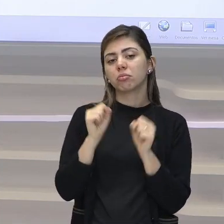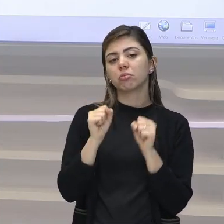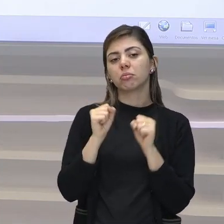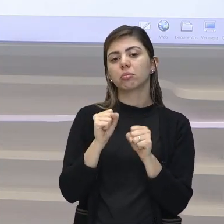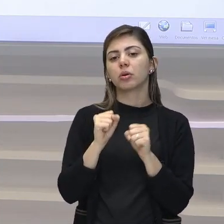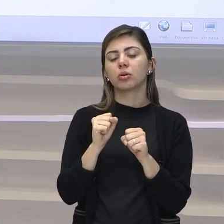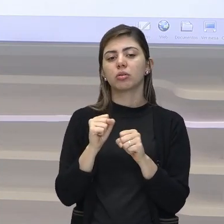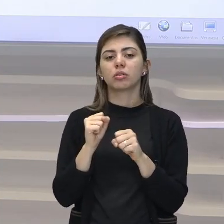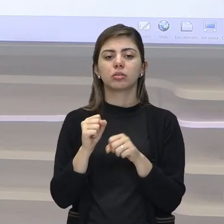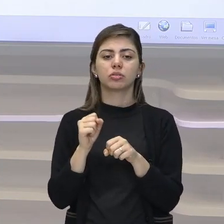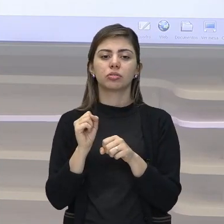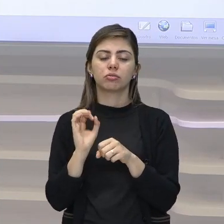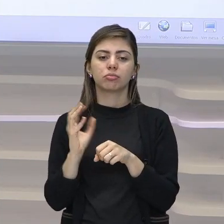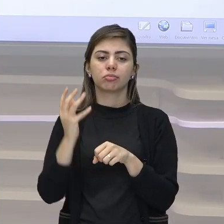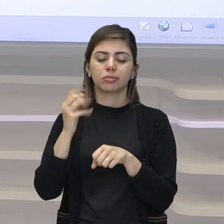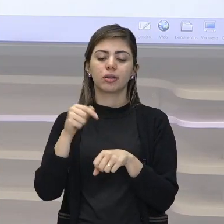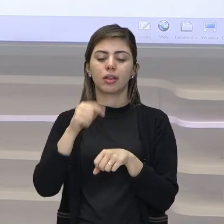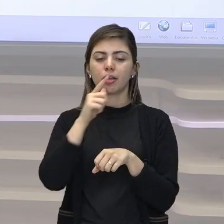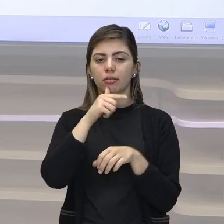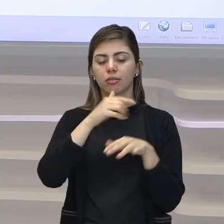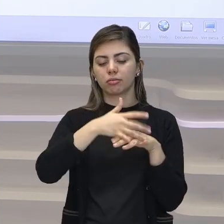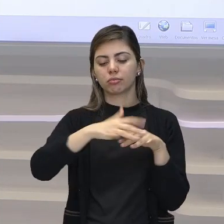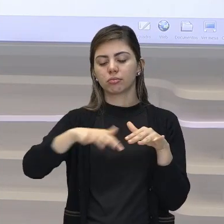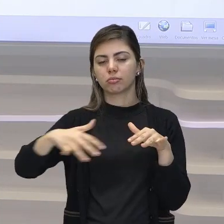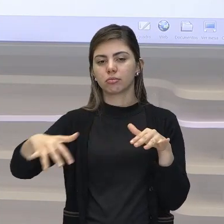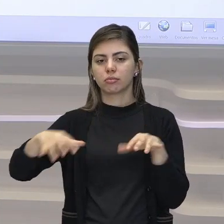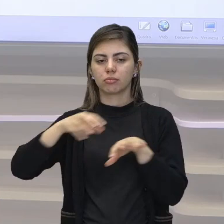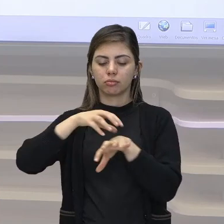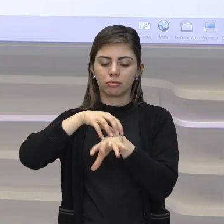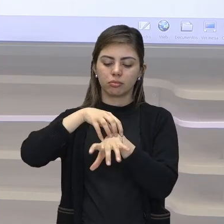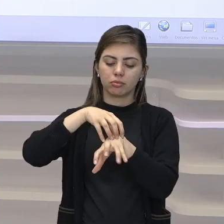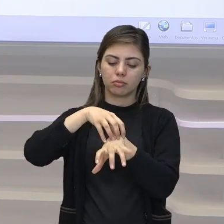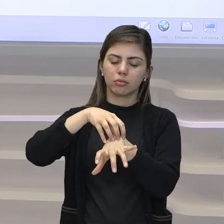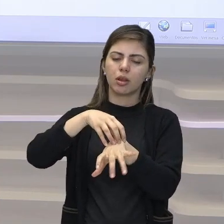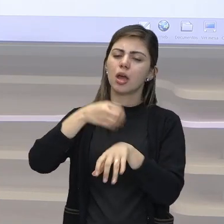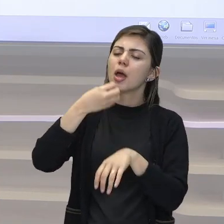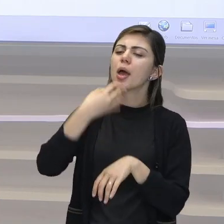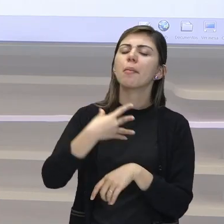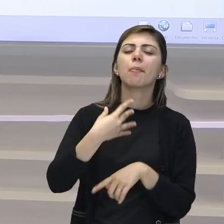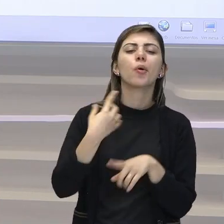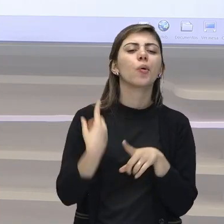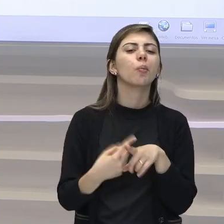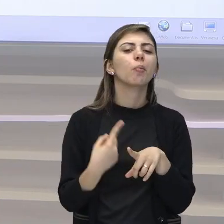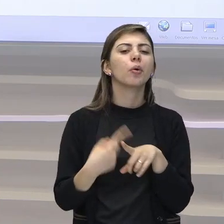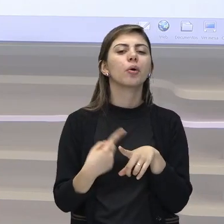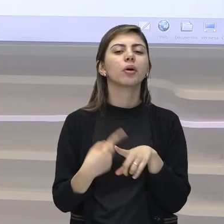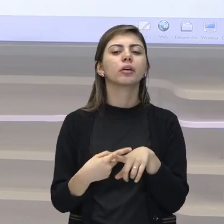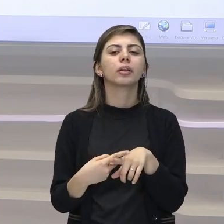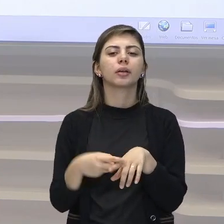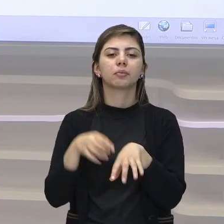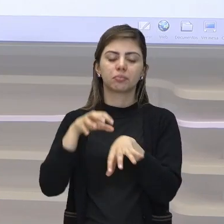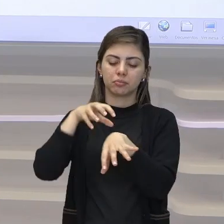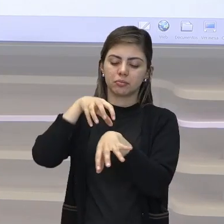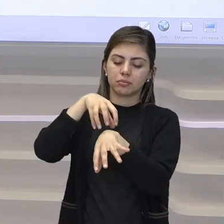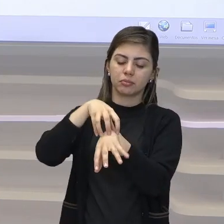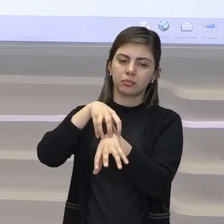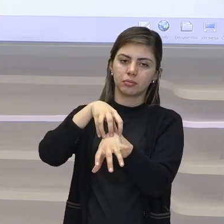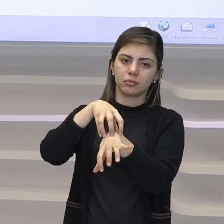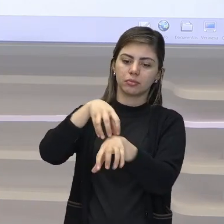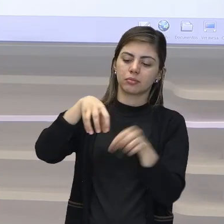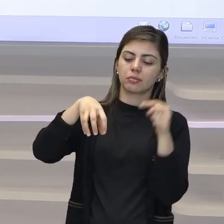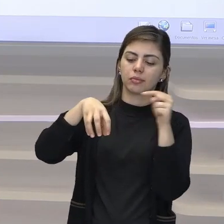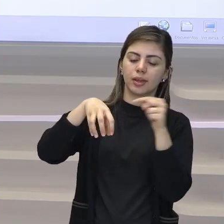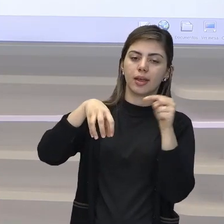desse jeito, lá no mar. Mas por que isso é positivo? Bom, para a anêmona, ela está ali se